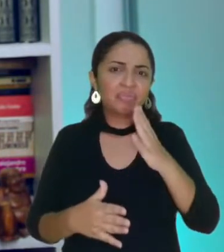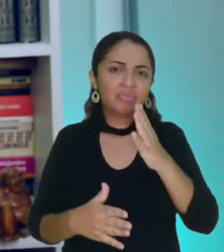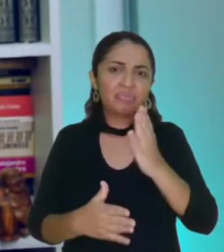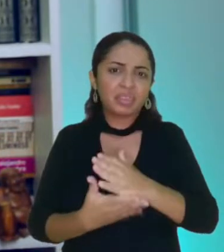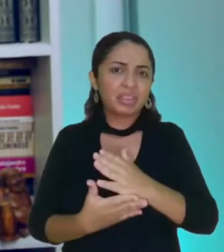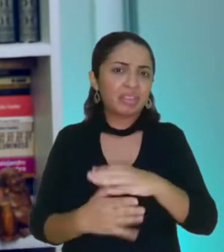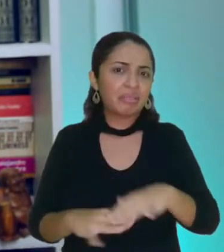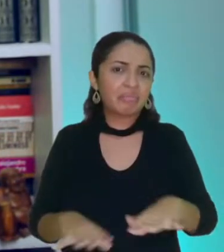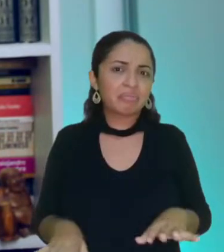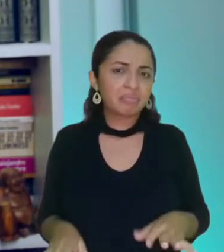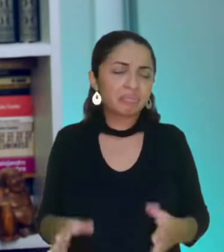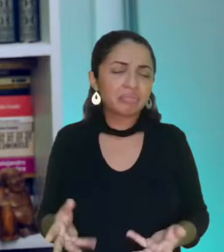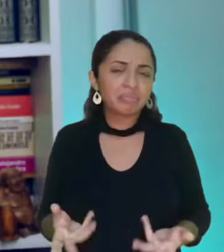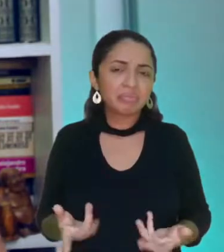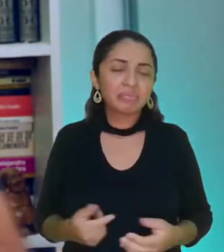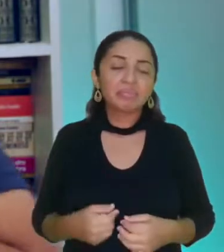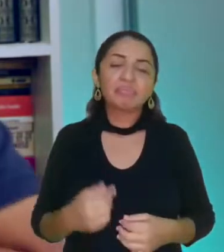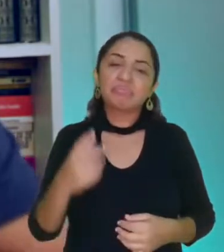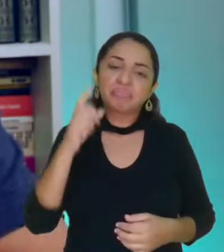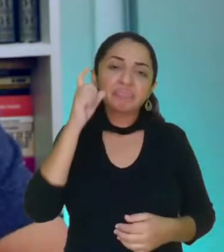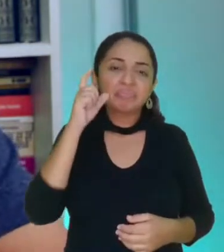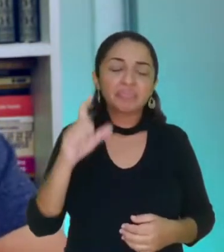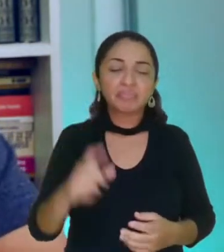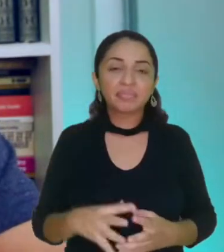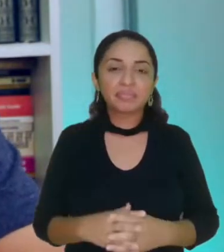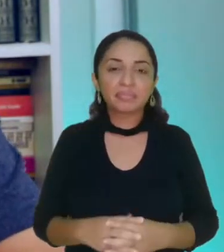desse livro. Interessante.